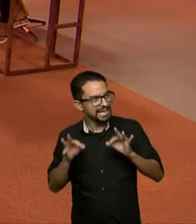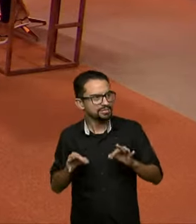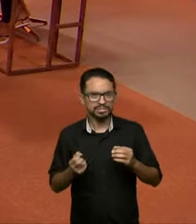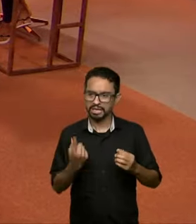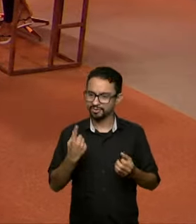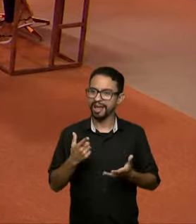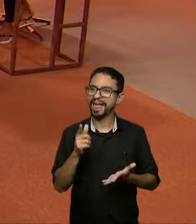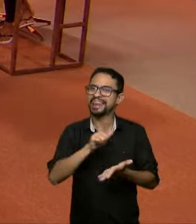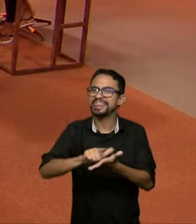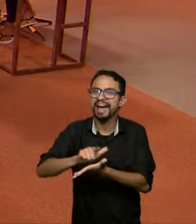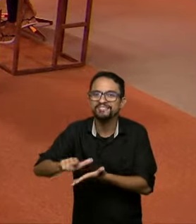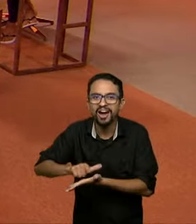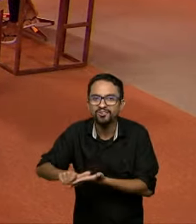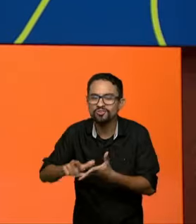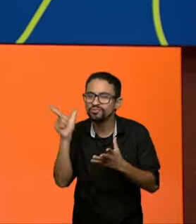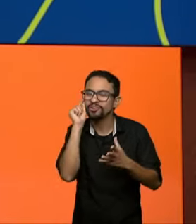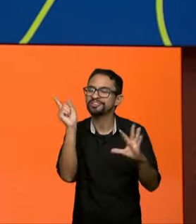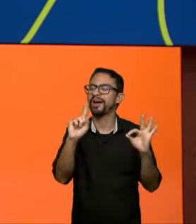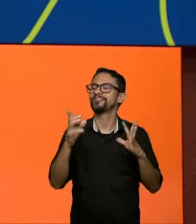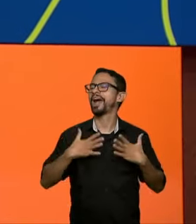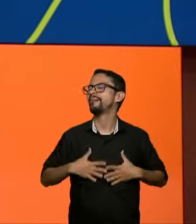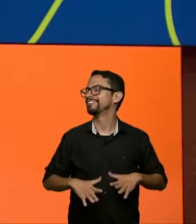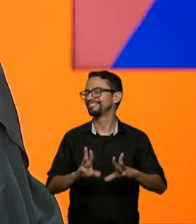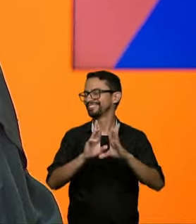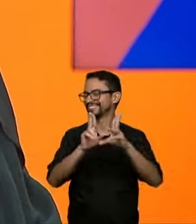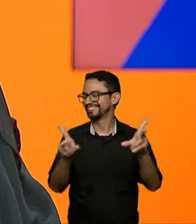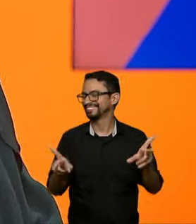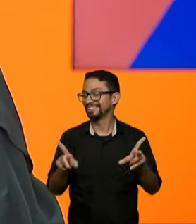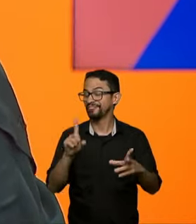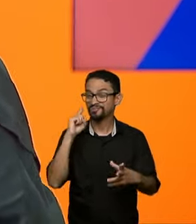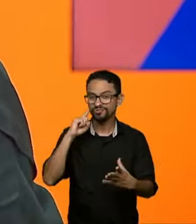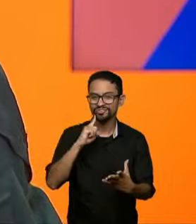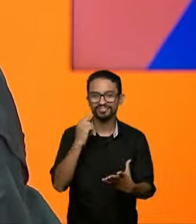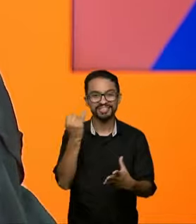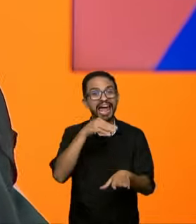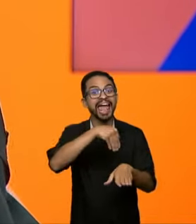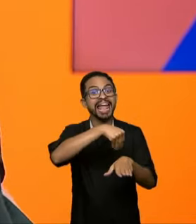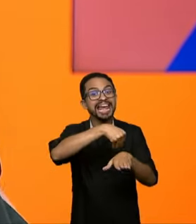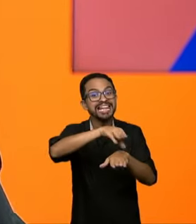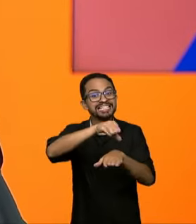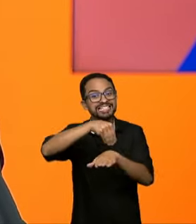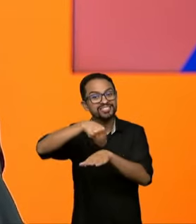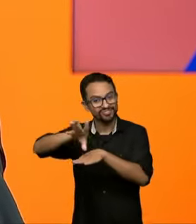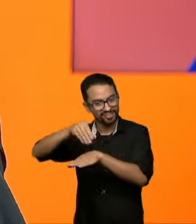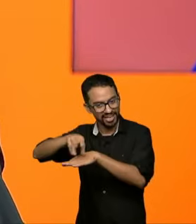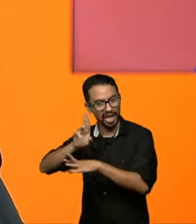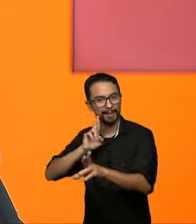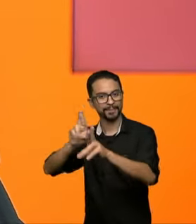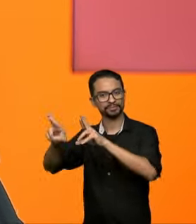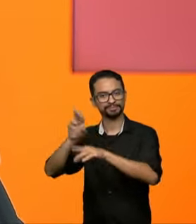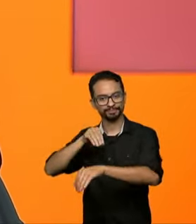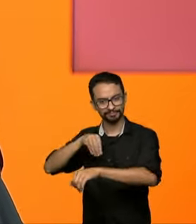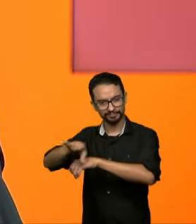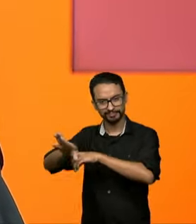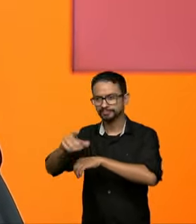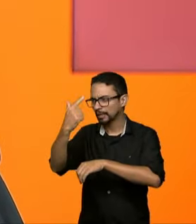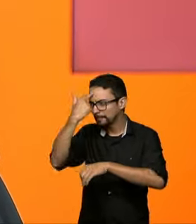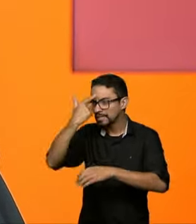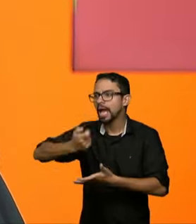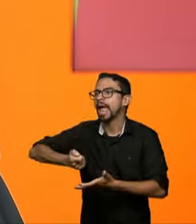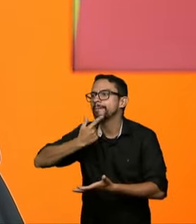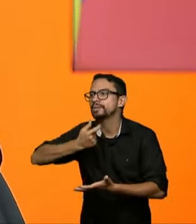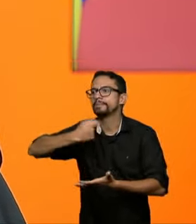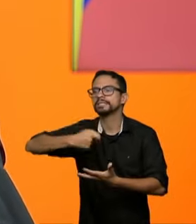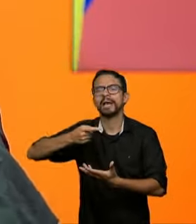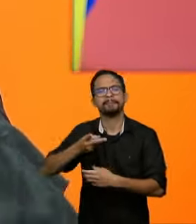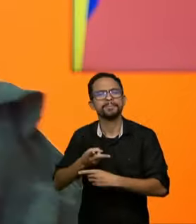lava o sono, limpa, passa um sabão de coco no sono. São as recomendações. São as recomendações. Antes de pensar em remédio, antes de procurar